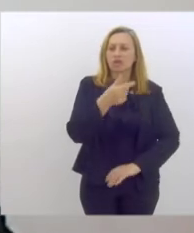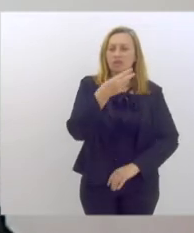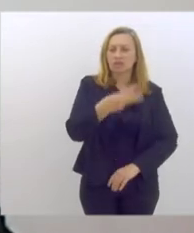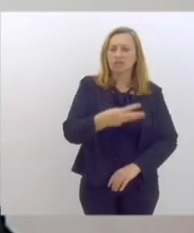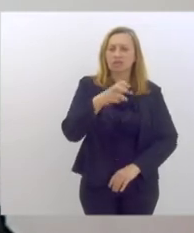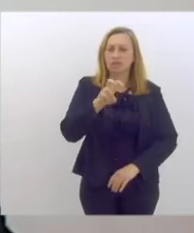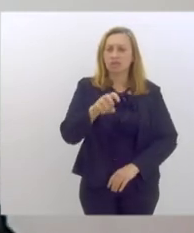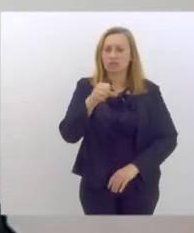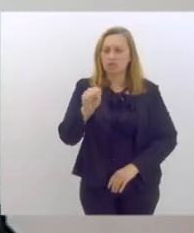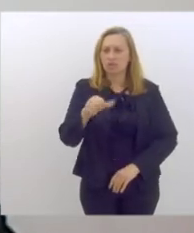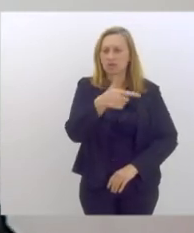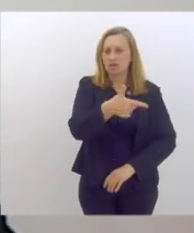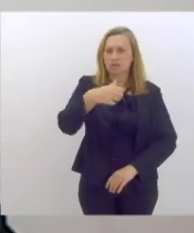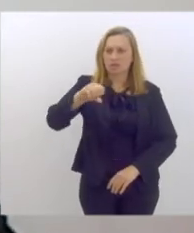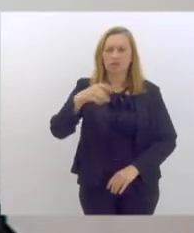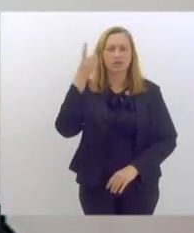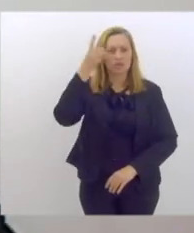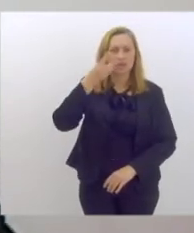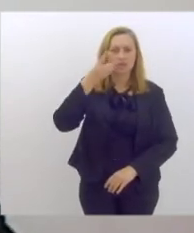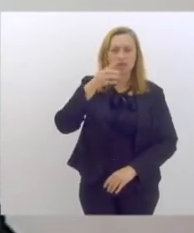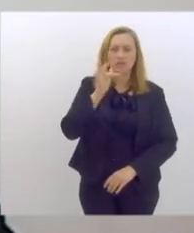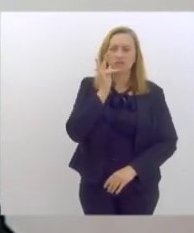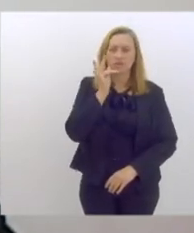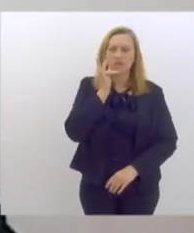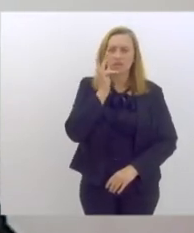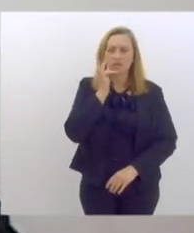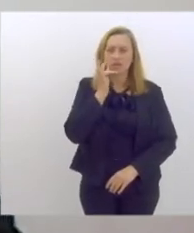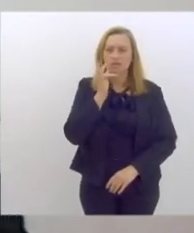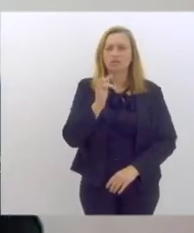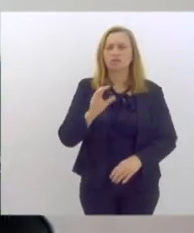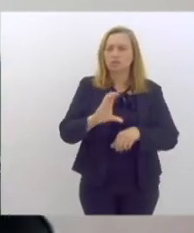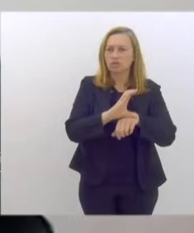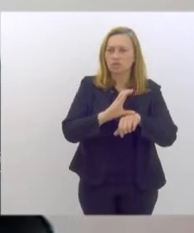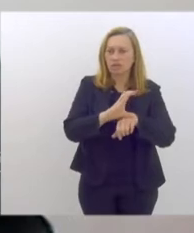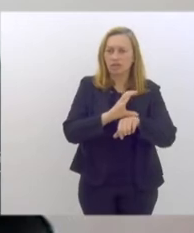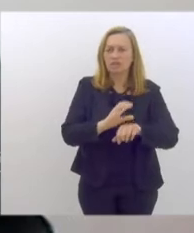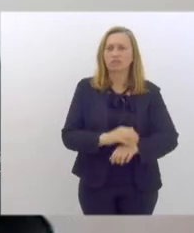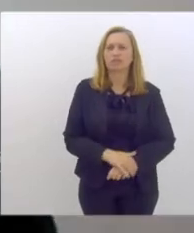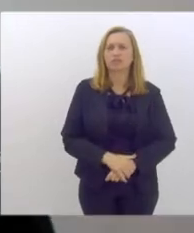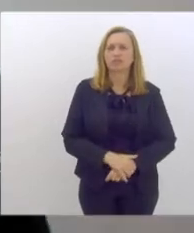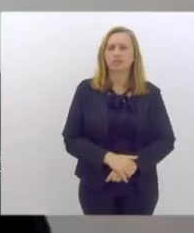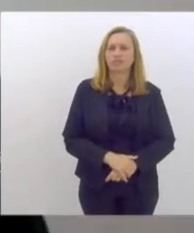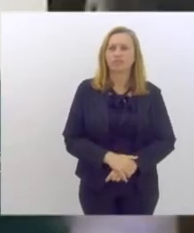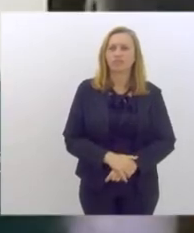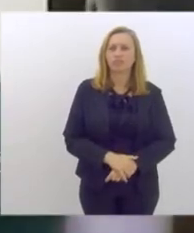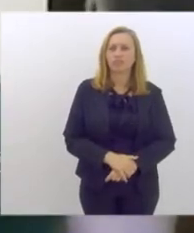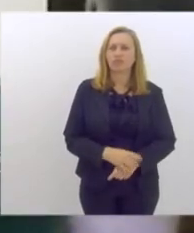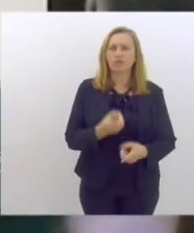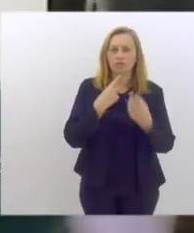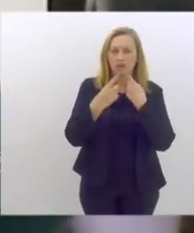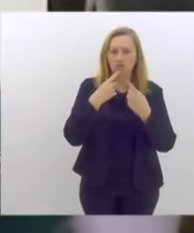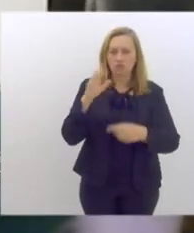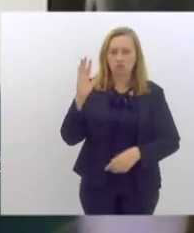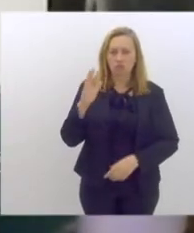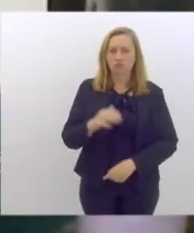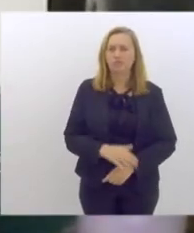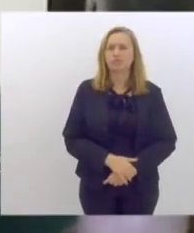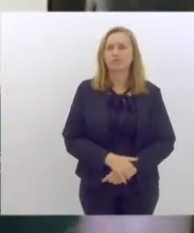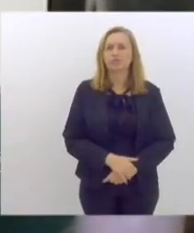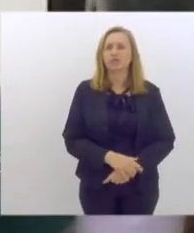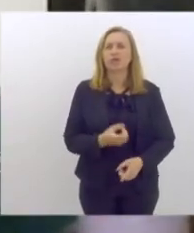348 de 19 deputado Jorge Felipe Neto do parecer pela constitucionalidade para discutir